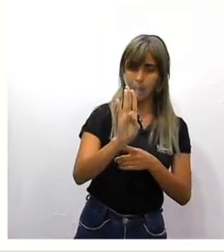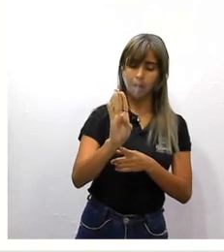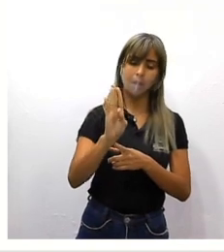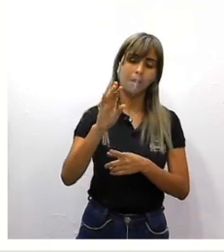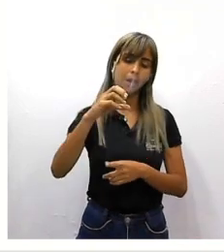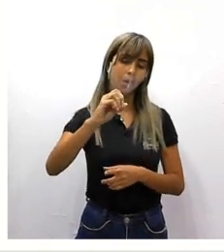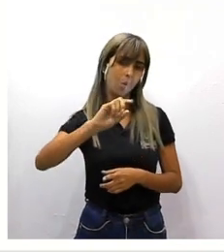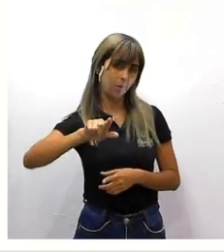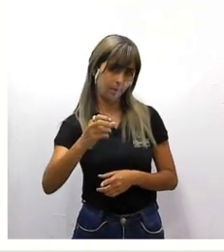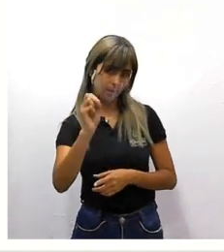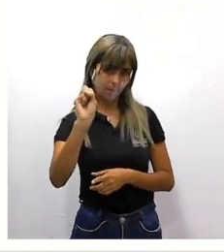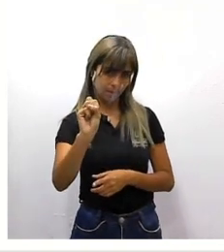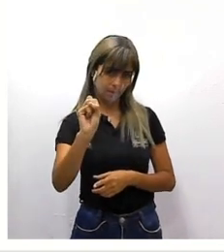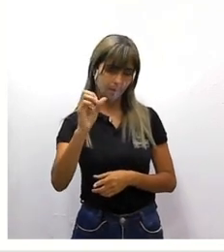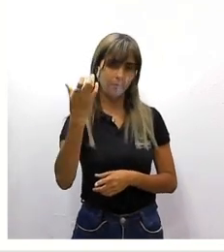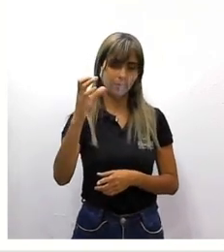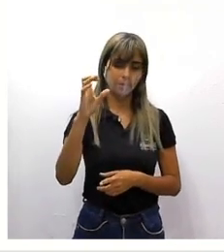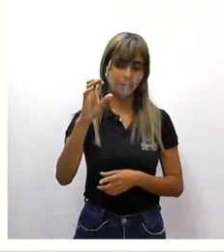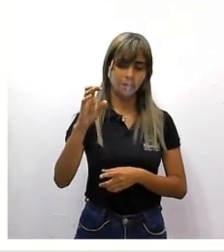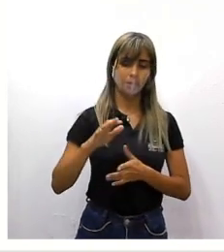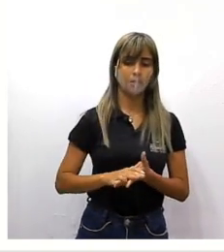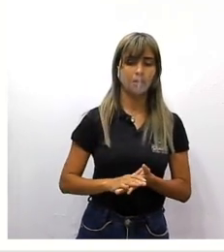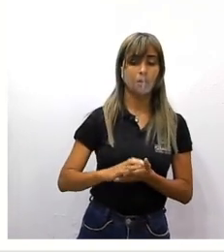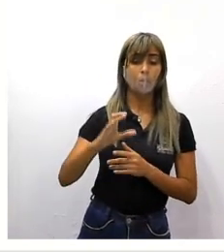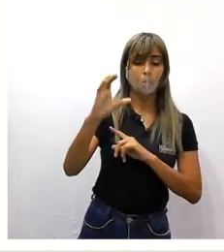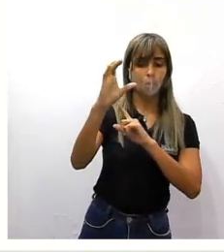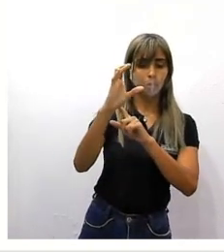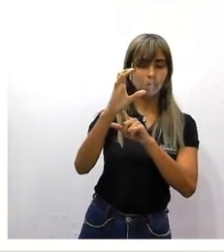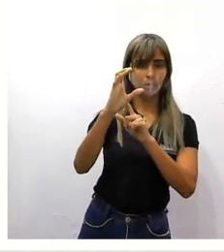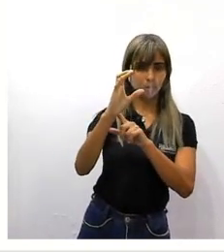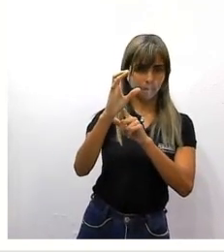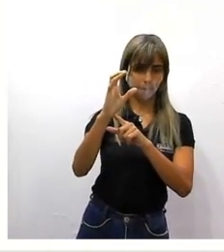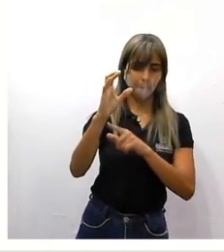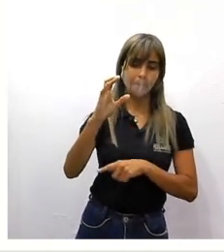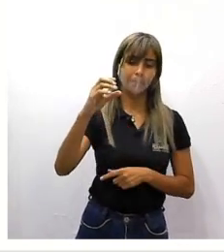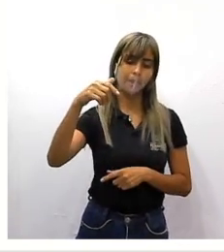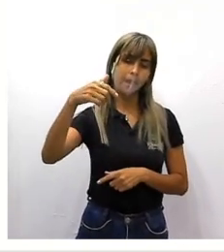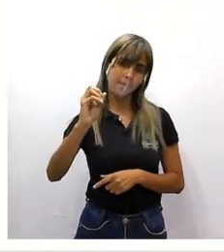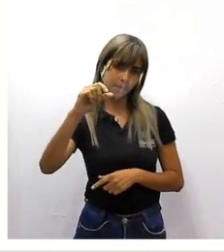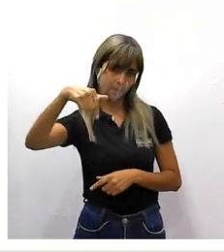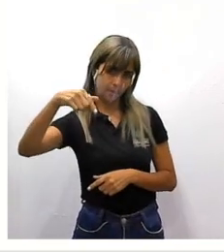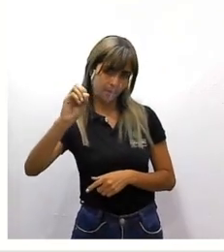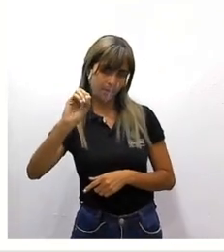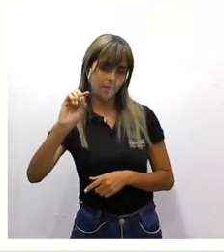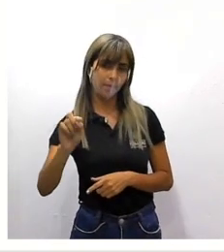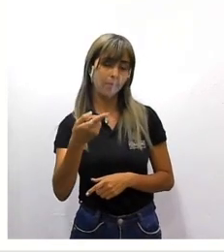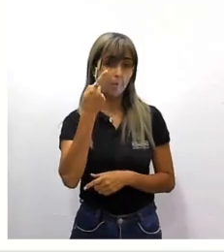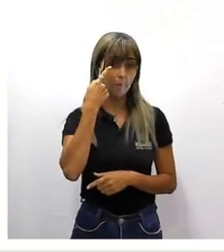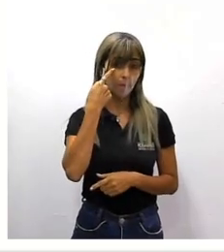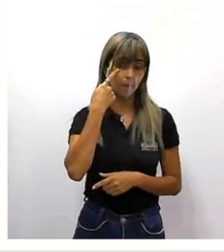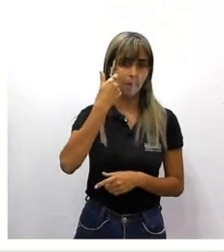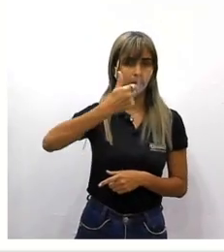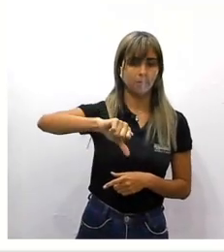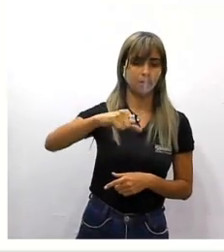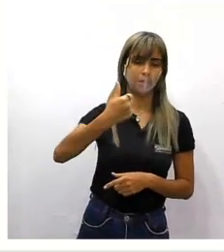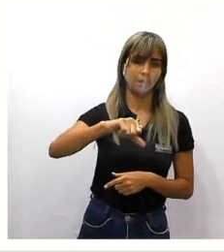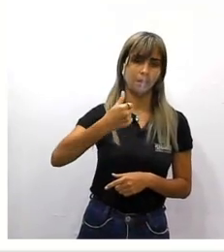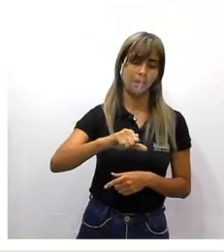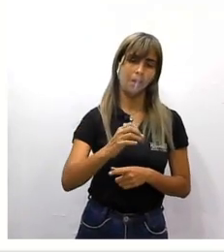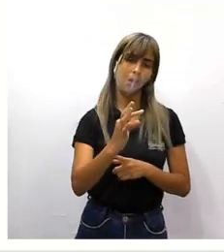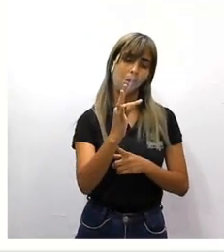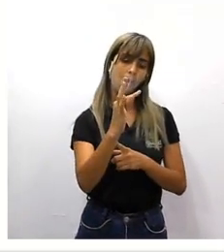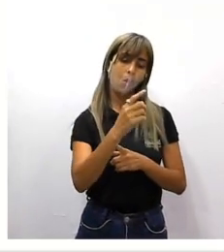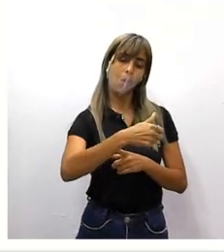gramas, 80 centavos. E o outro extrato de tomate, o C, 70 centavos. Então, vamos analisar o tomate